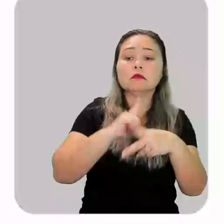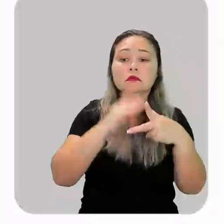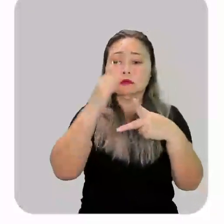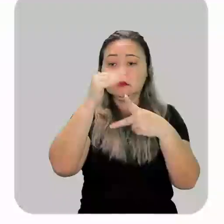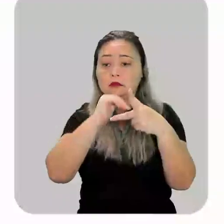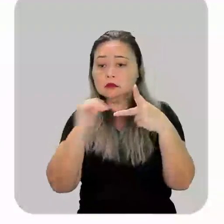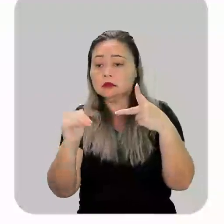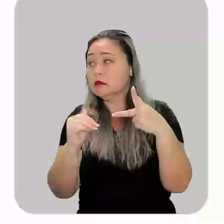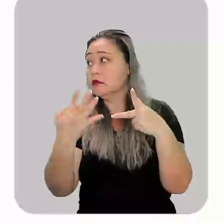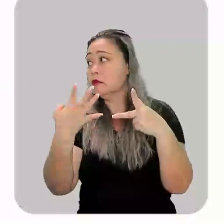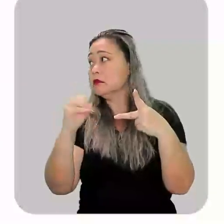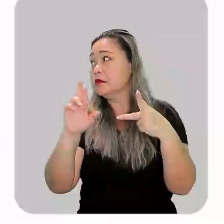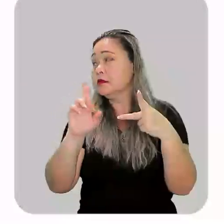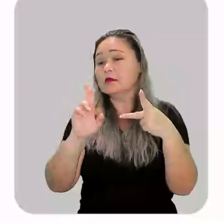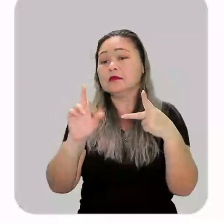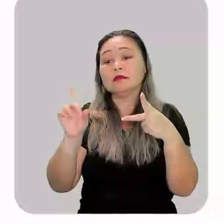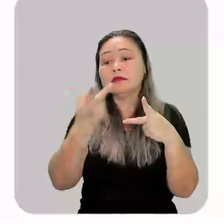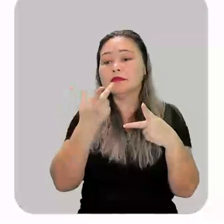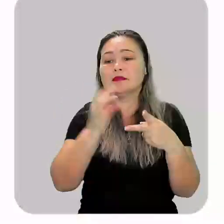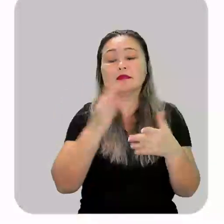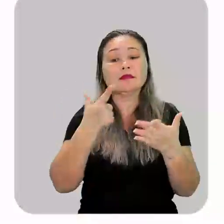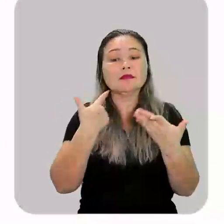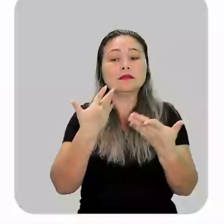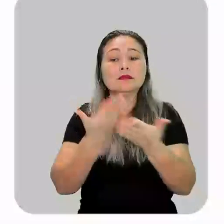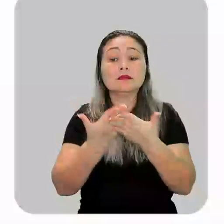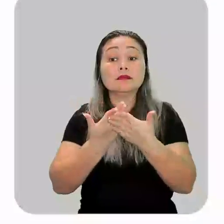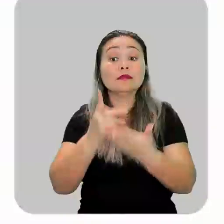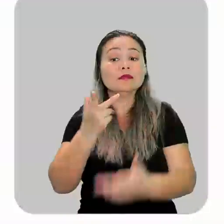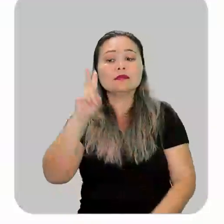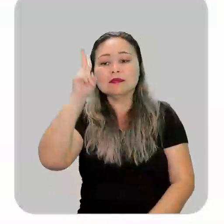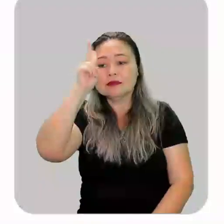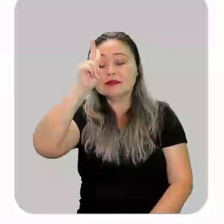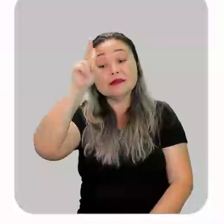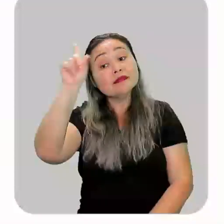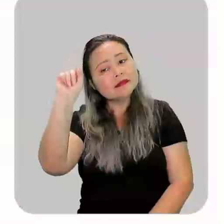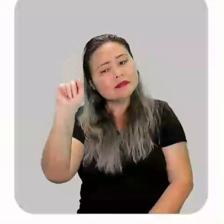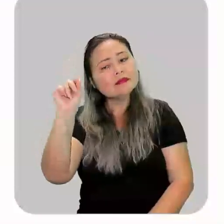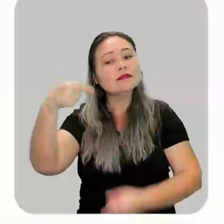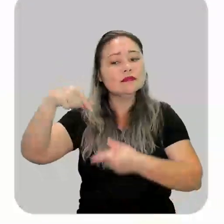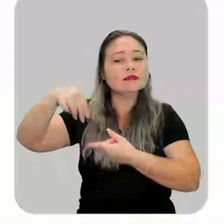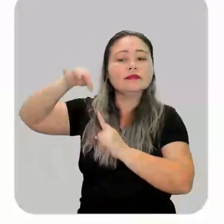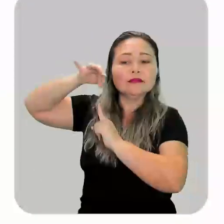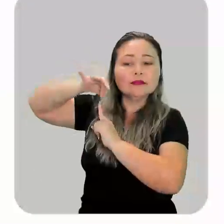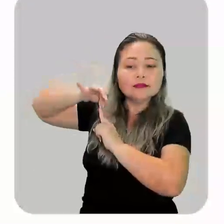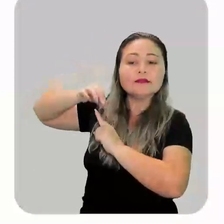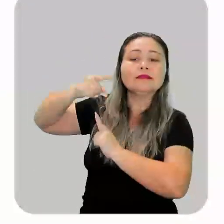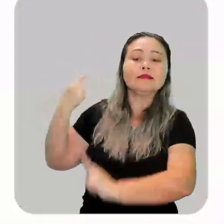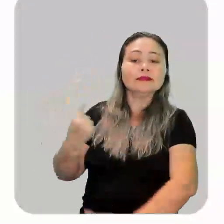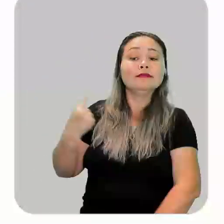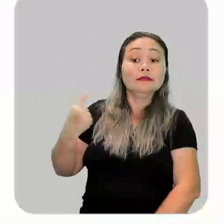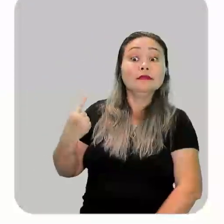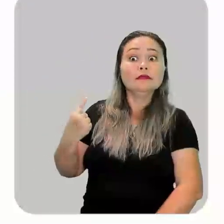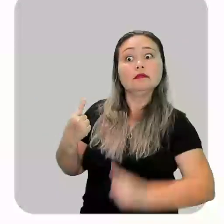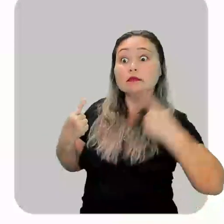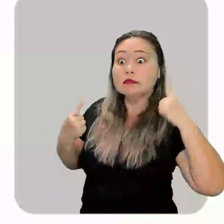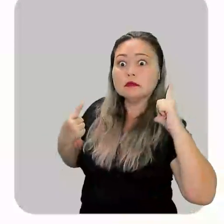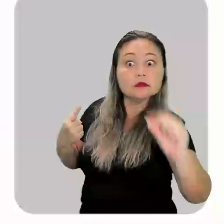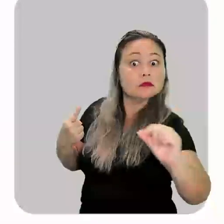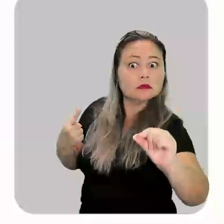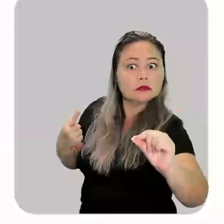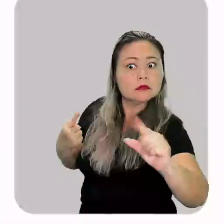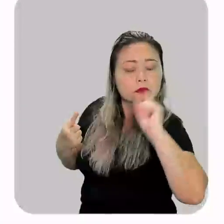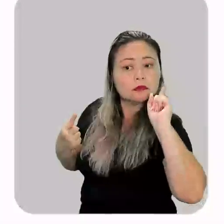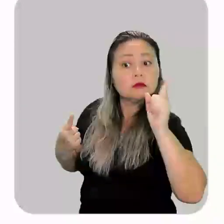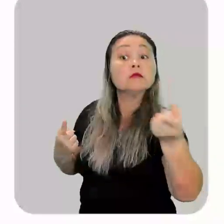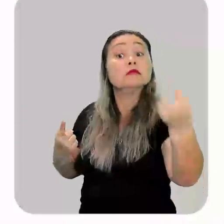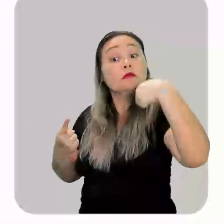valor fixo. Eu não falo dessa aula, tá? Porque daí eu lembro que você me deixou no ponto lá sozinho e se mandou